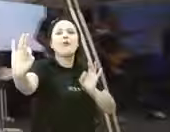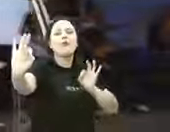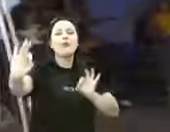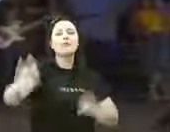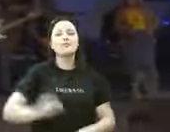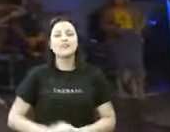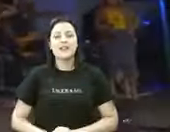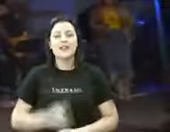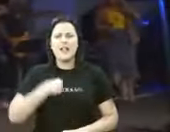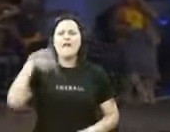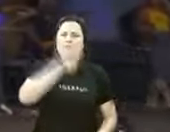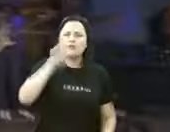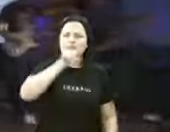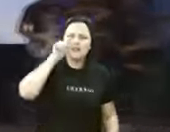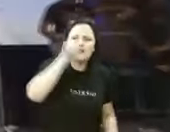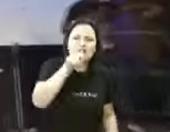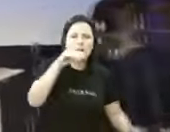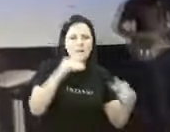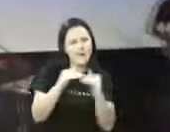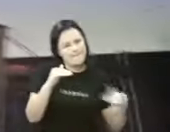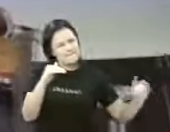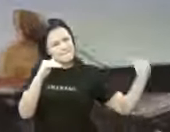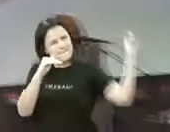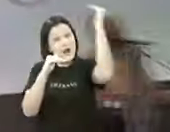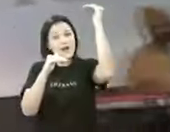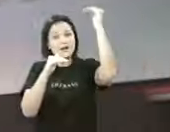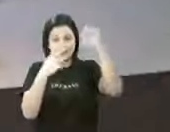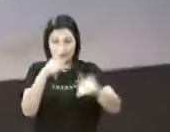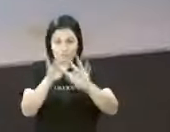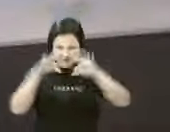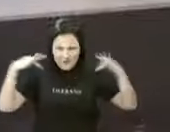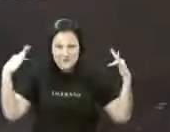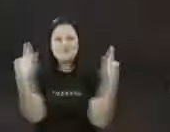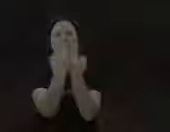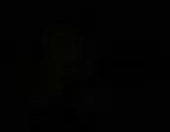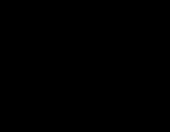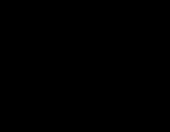usar você para elevar o padrão da tua família toda.